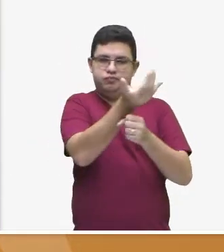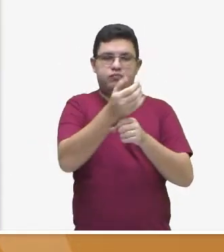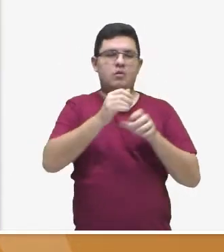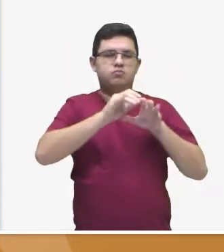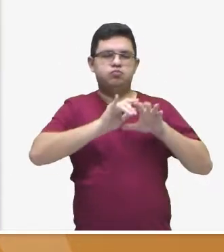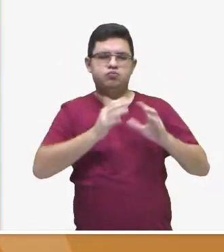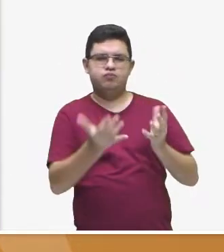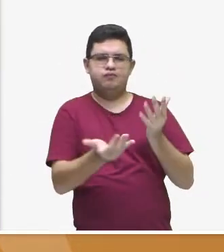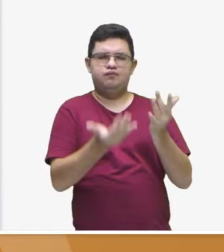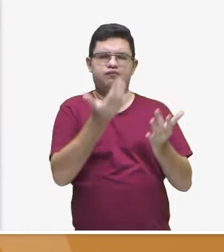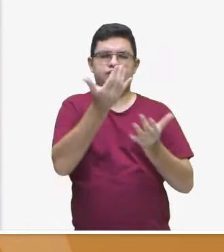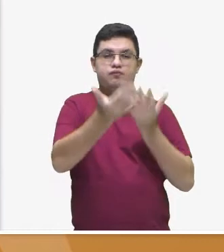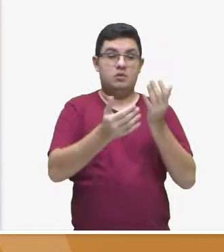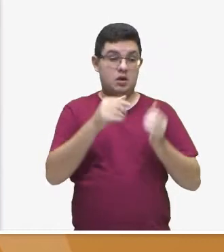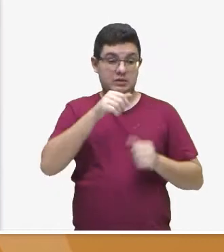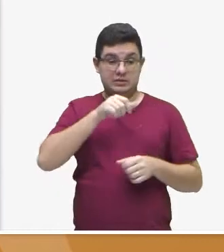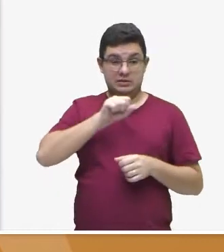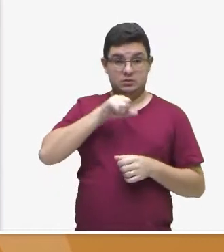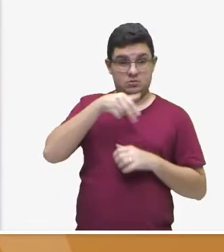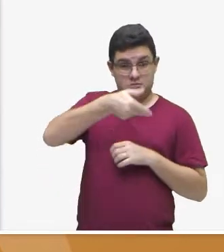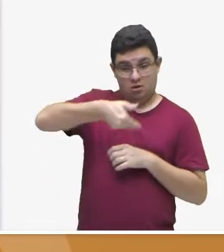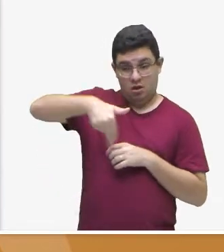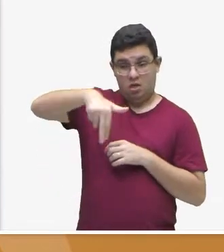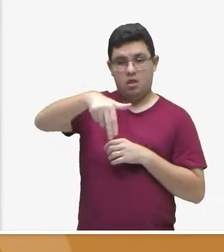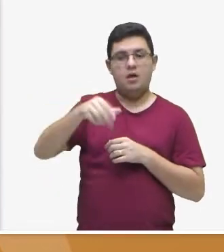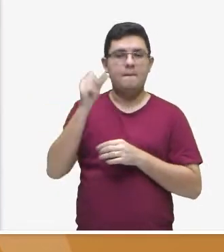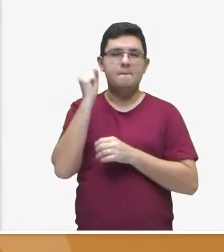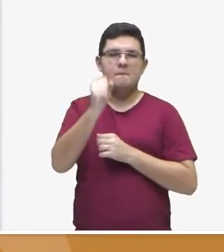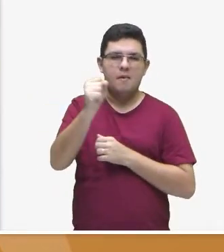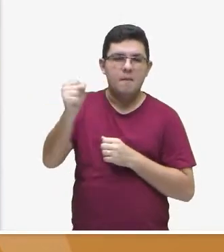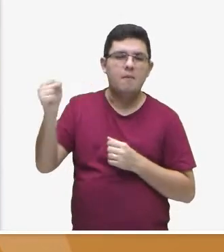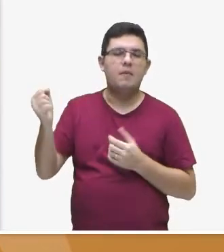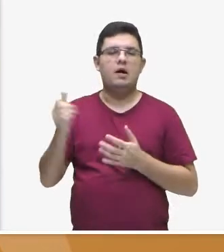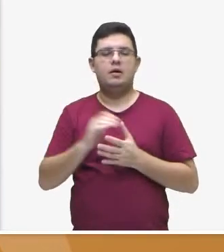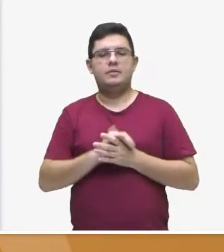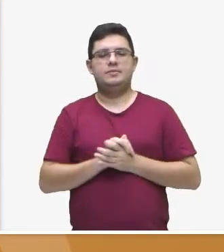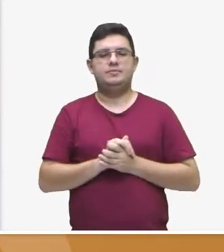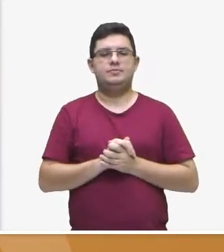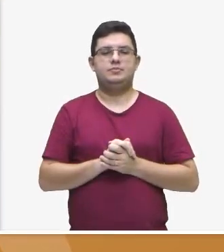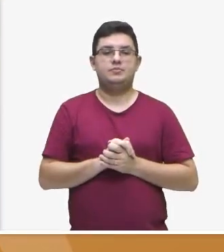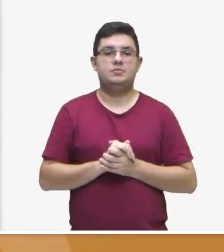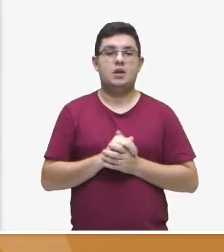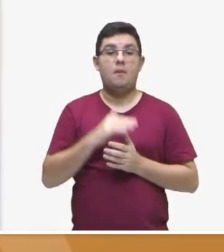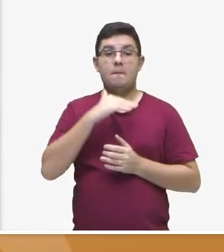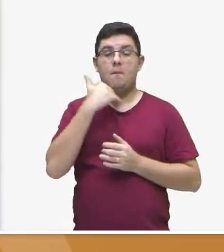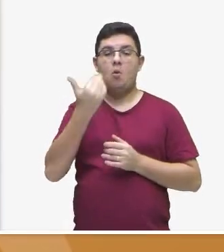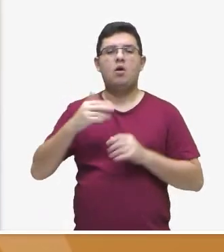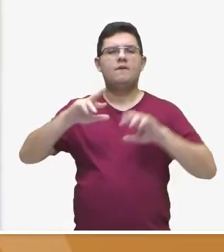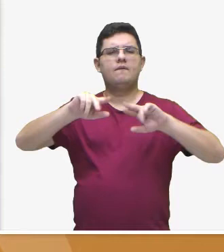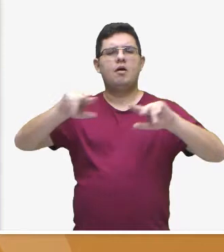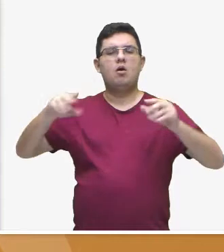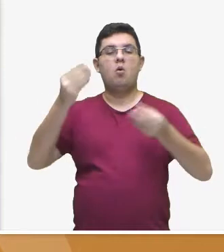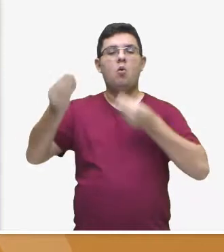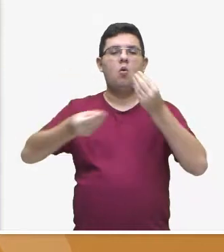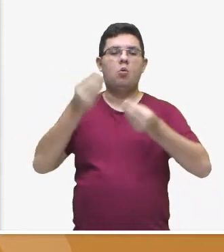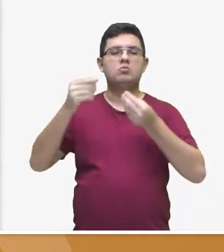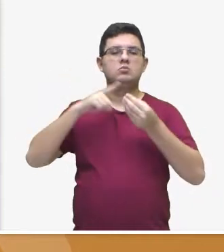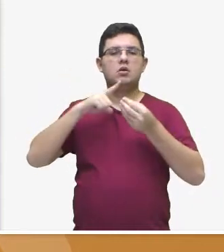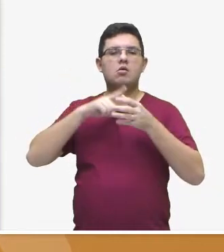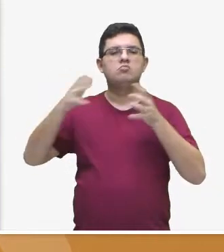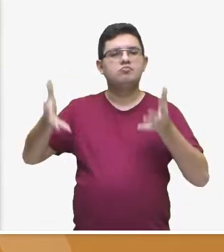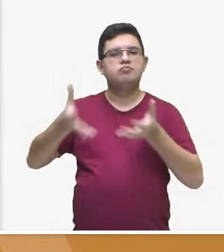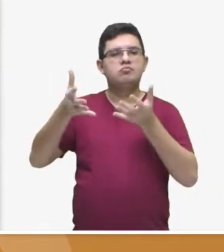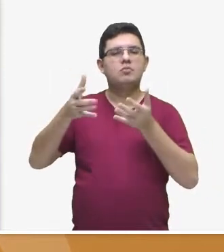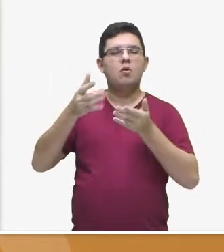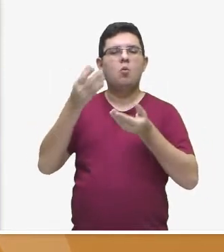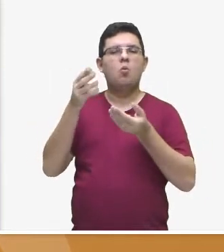né? Então, essas mortes também foram motivadas não só pela guerra, pela arma de fogo, mas também pelas doenças trazidas